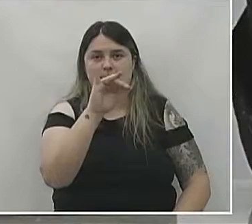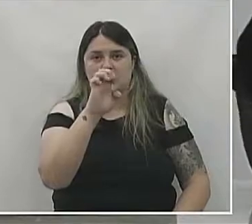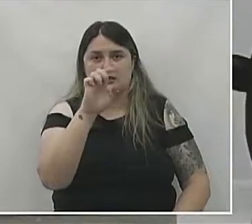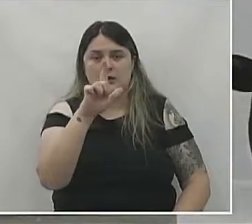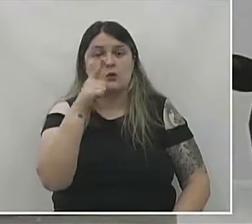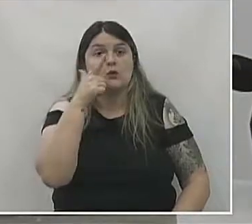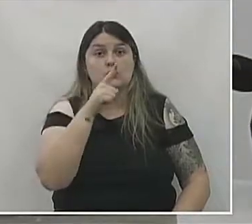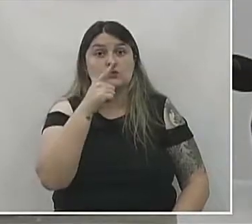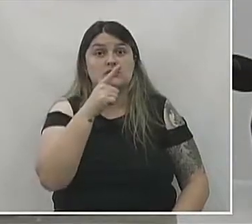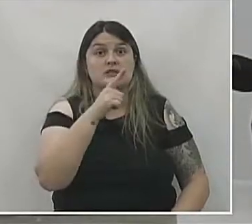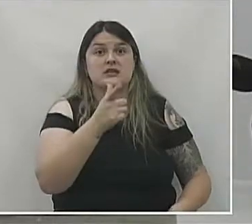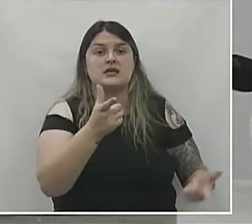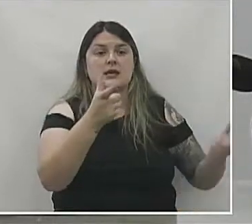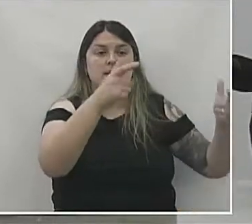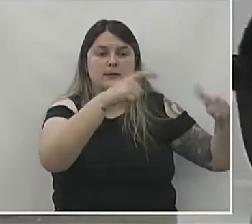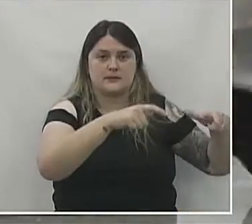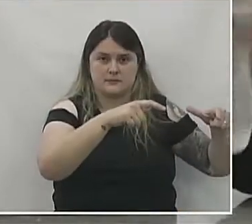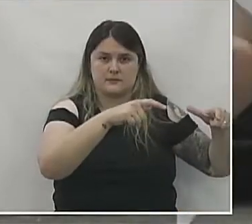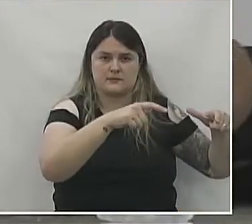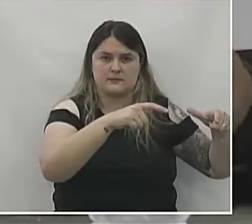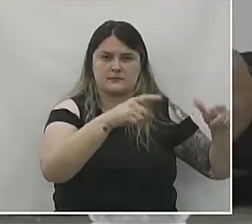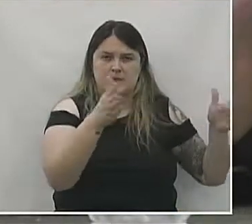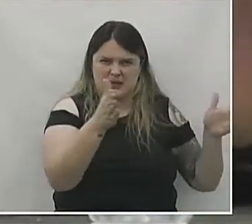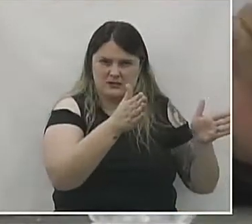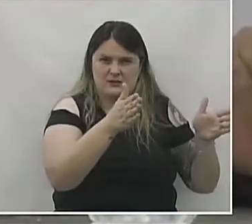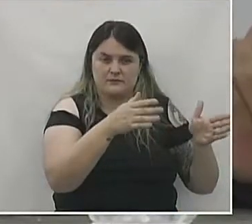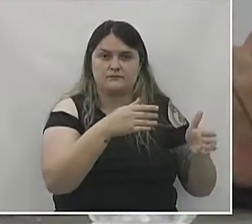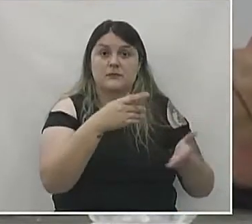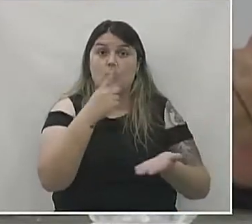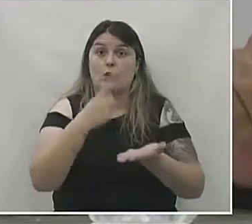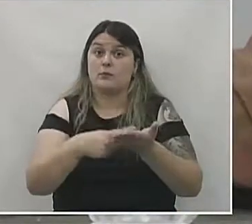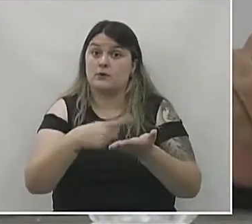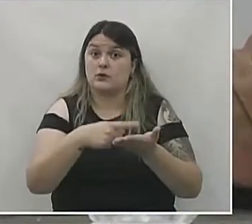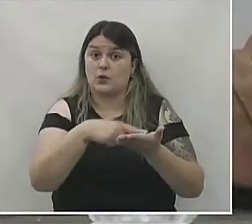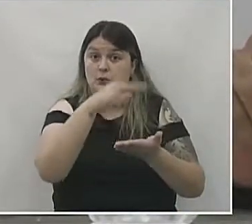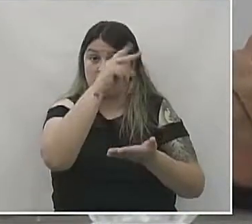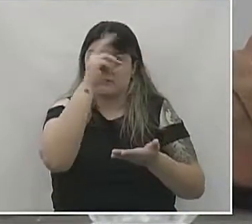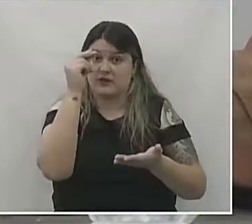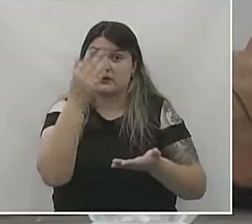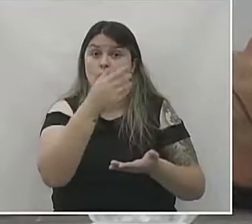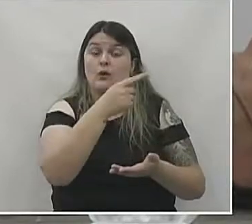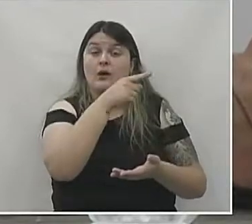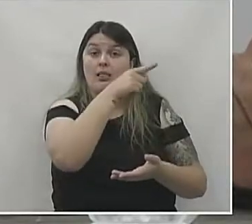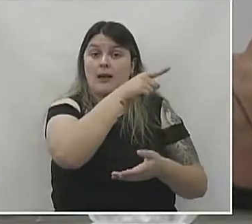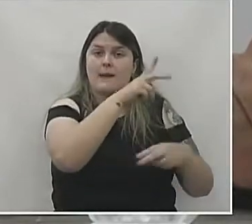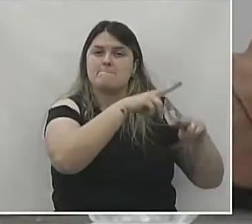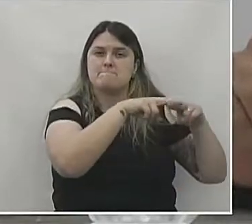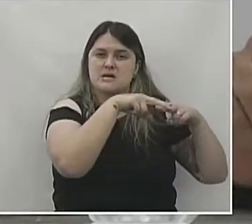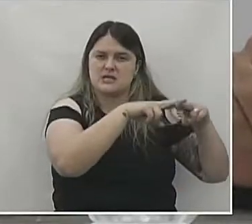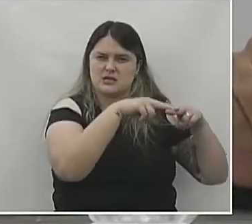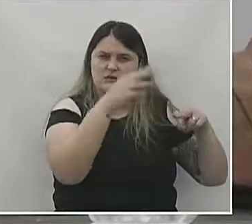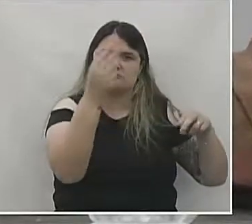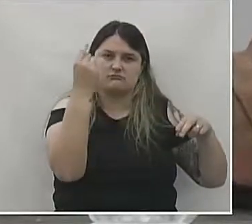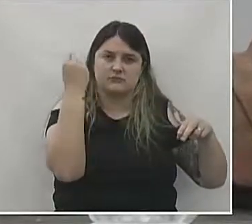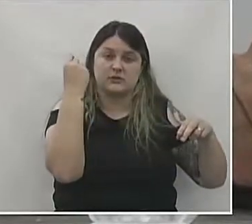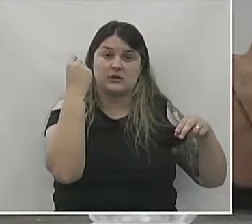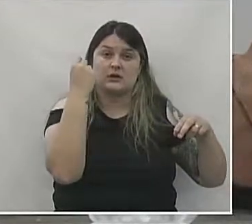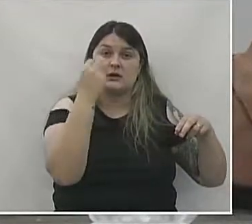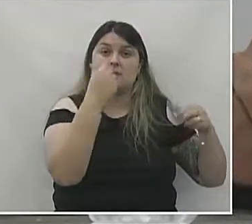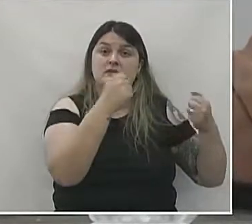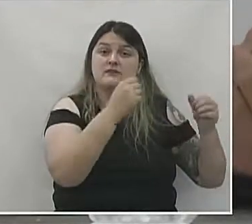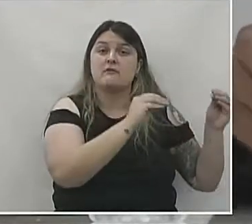lá ficou acordado com o prefeito de que o quartinho antigo iria para